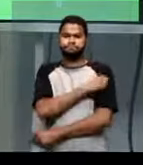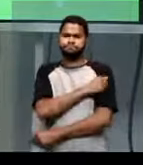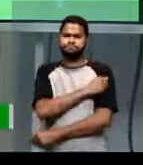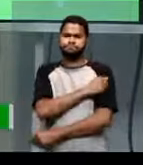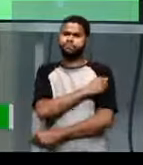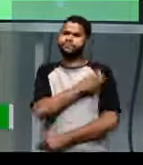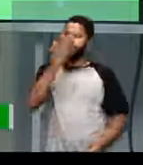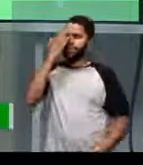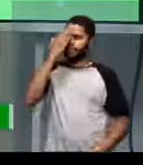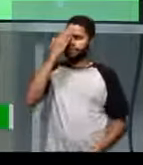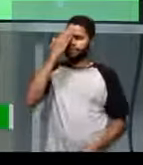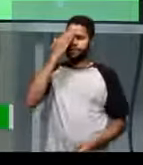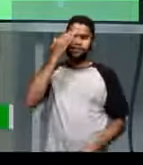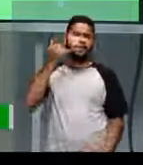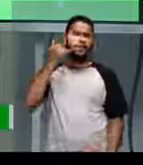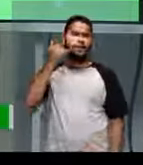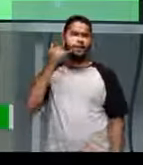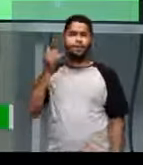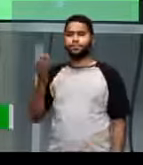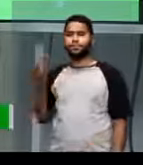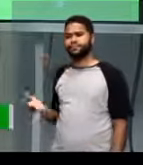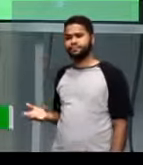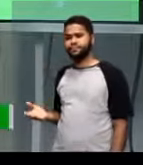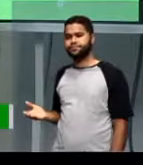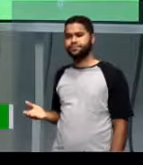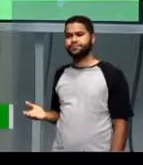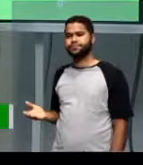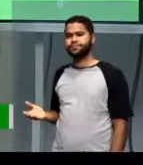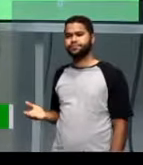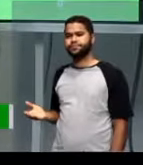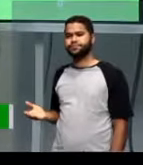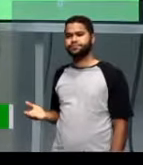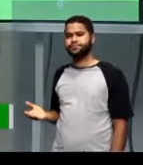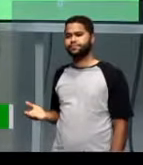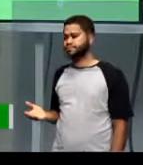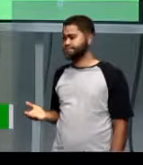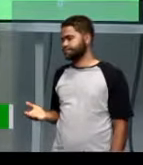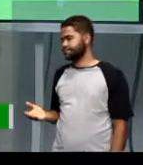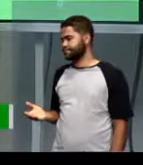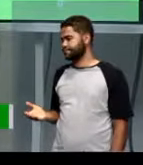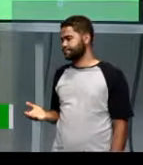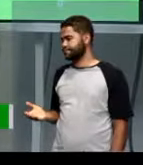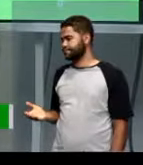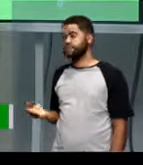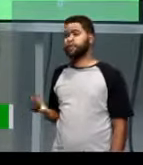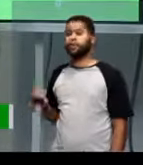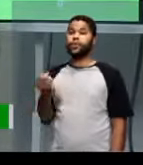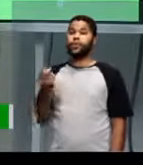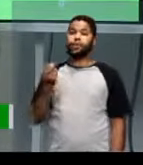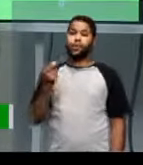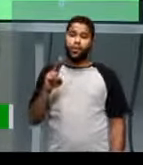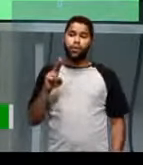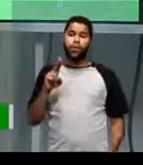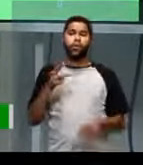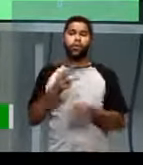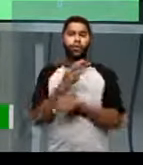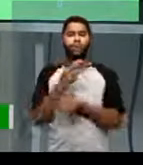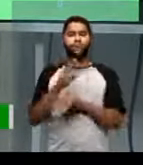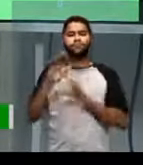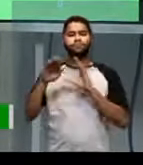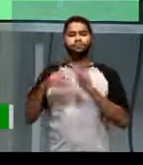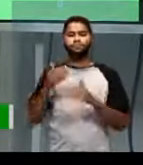sabe, ligue para o nosso telefone fixo 31 3254 3009 ou envie uma